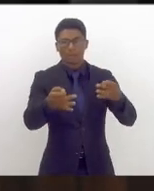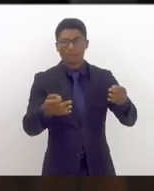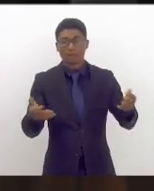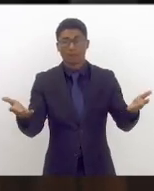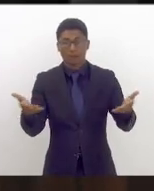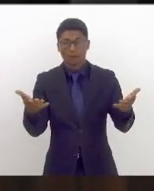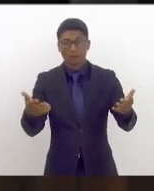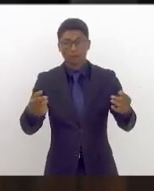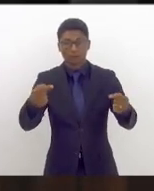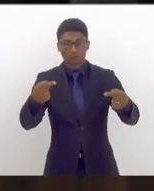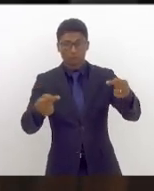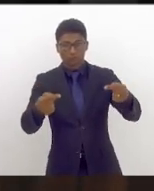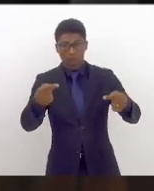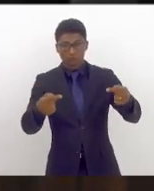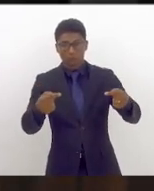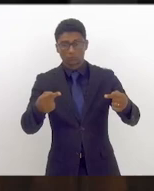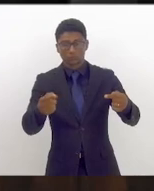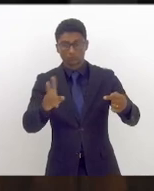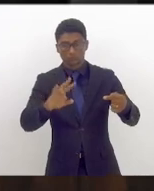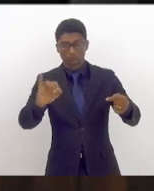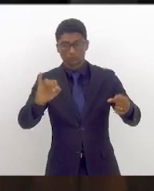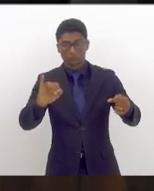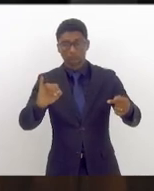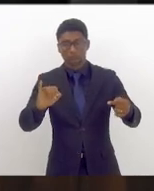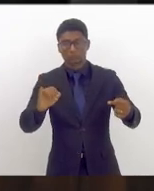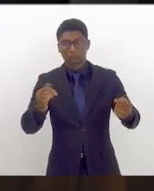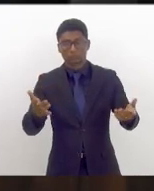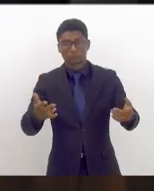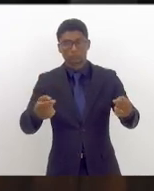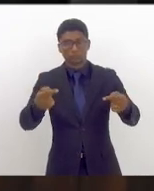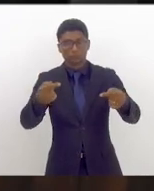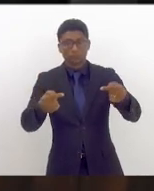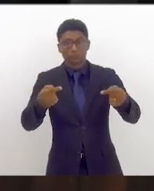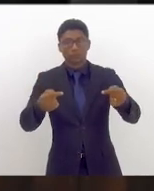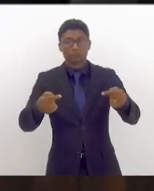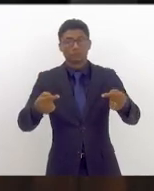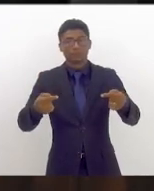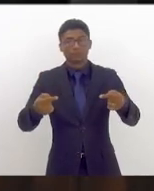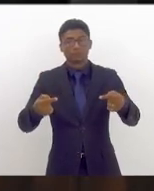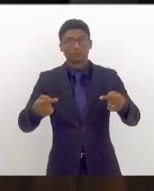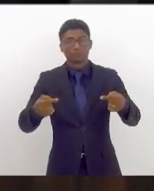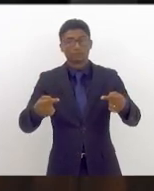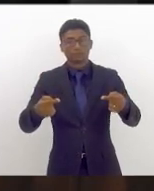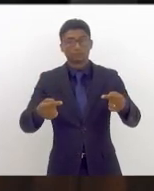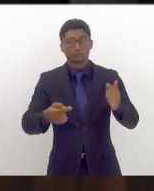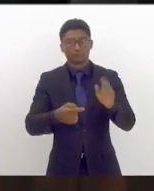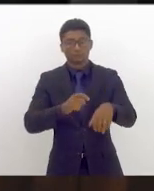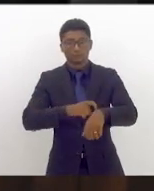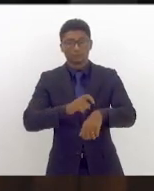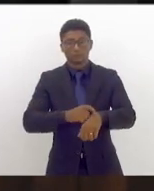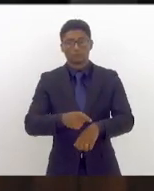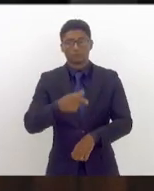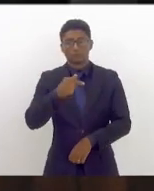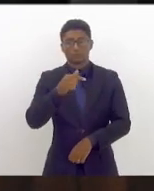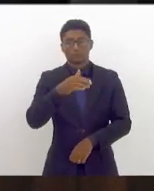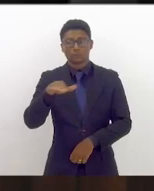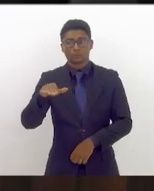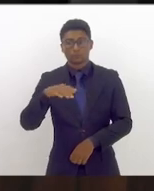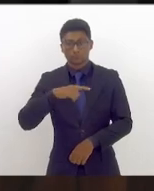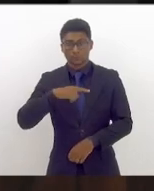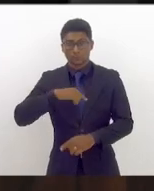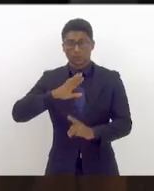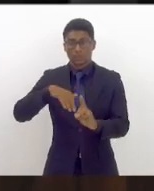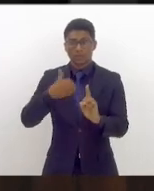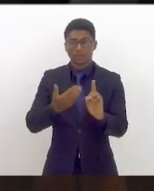botado para discutir sempre prejuízo de discutir vocês sabem são 7:30 nós vamos fazer uma homenagem